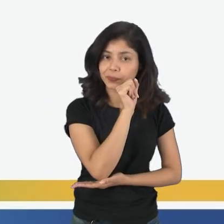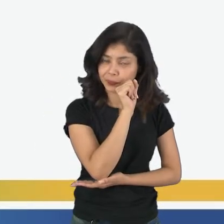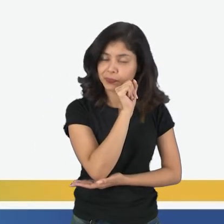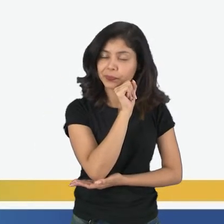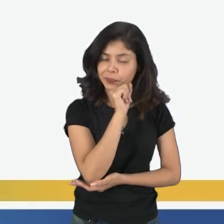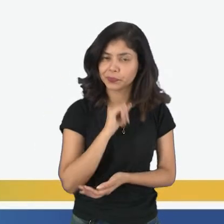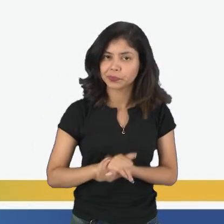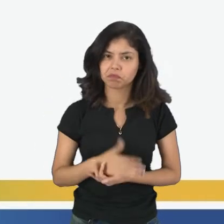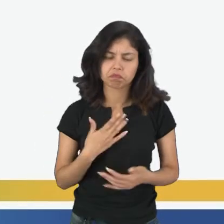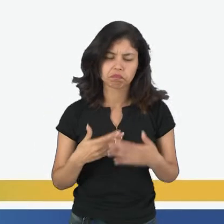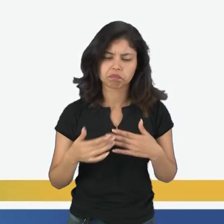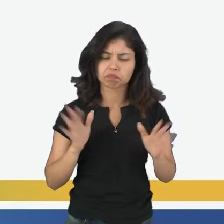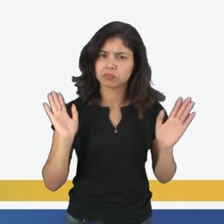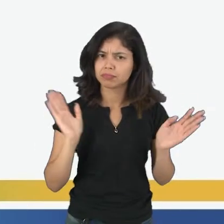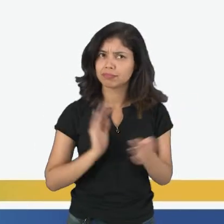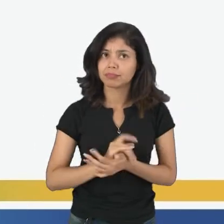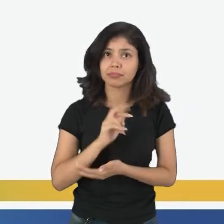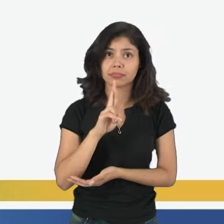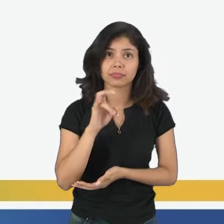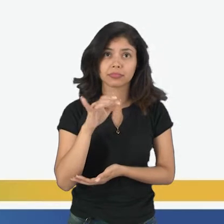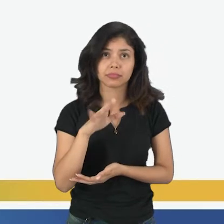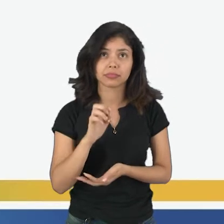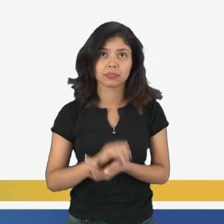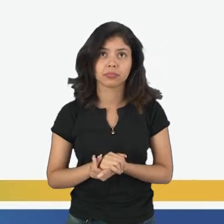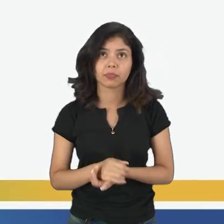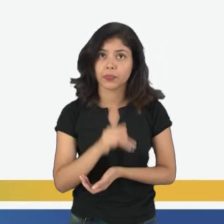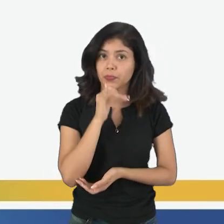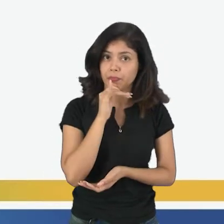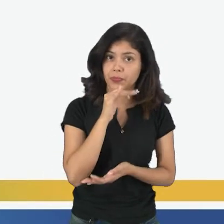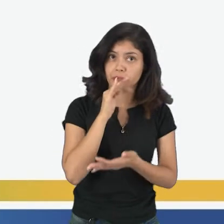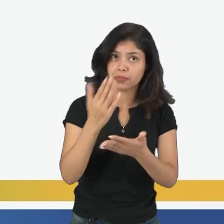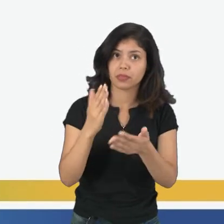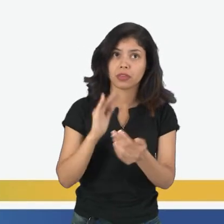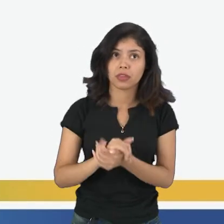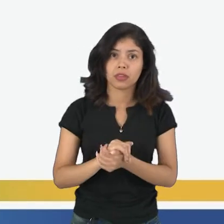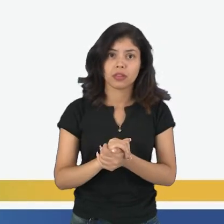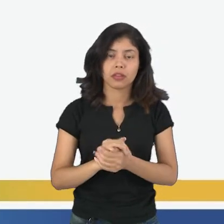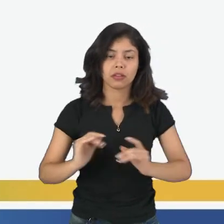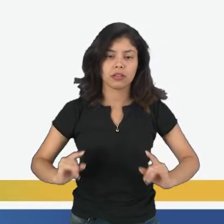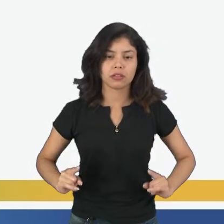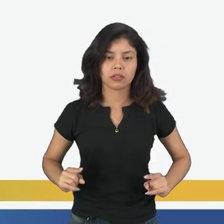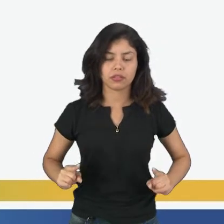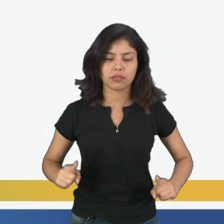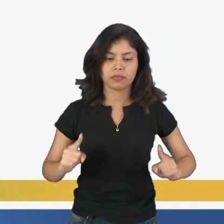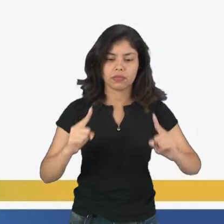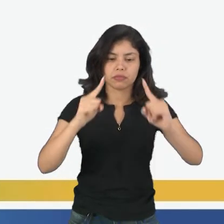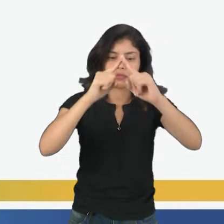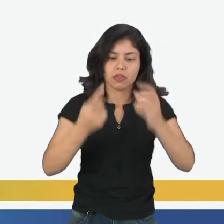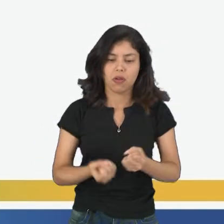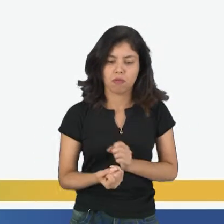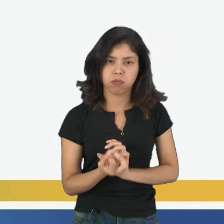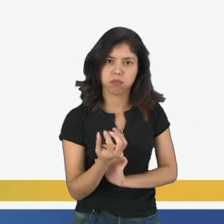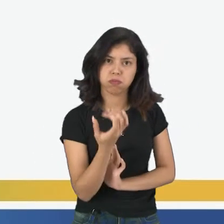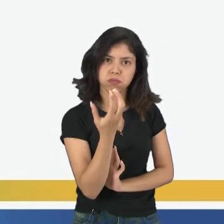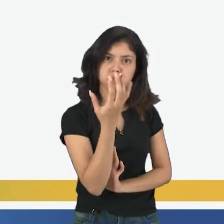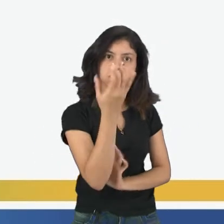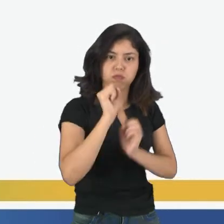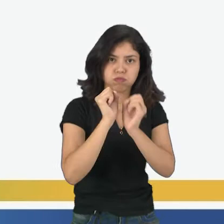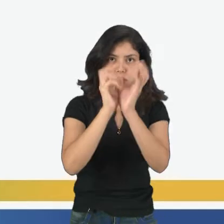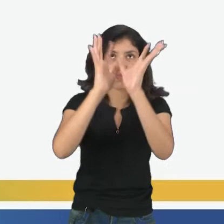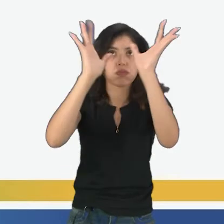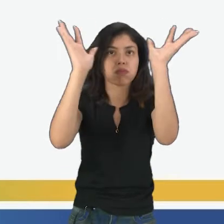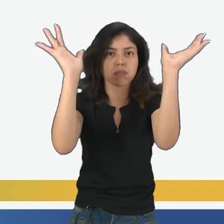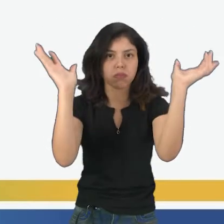às vezes inesperada para quem reside próximo, é a ação dos vulcões, por exemplo. Aí eu tenho aí a ação dele